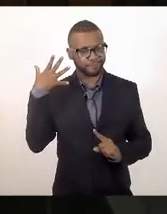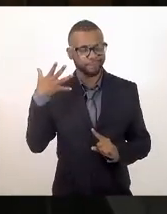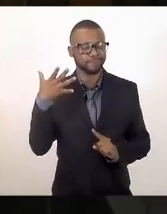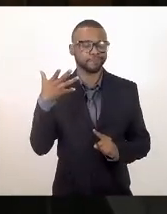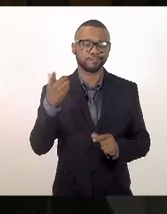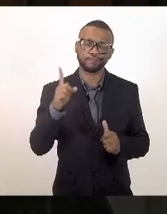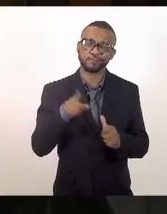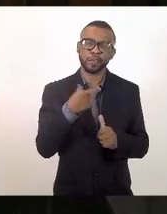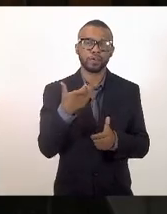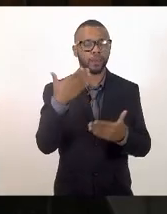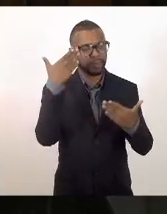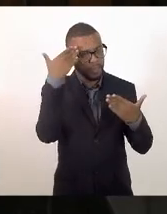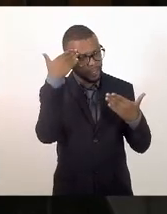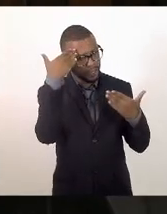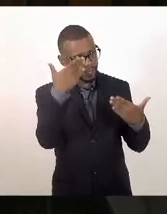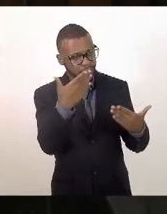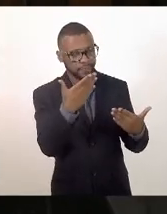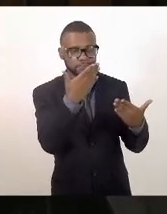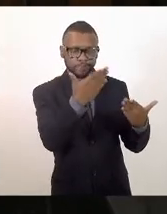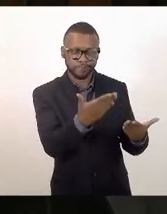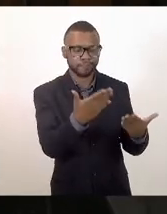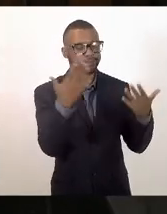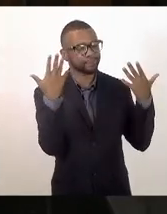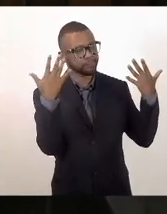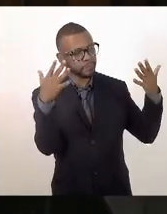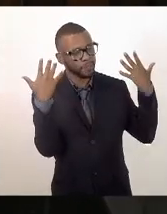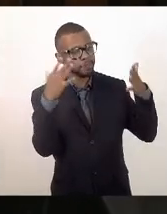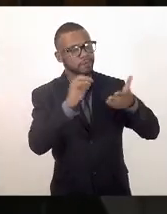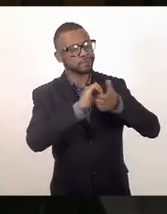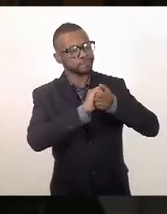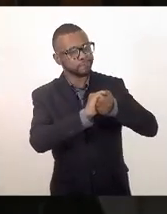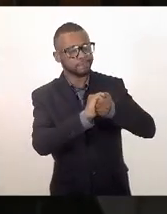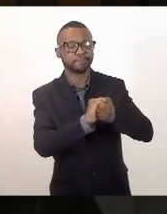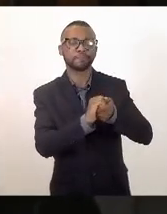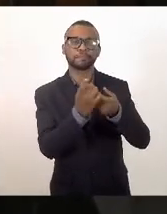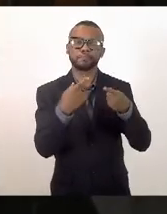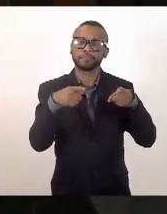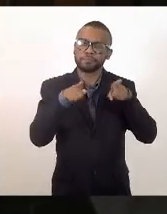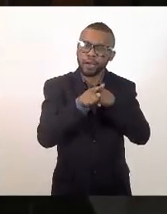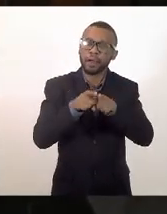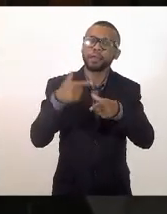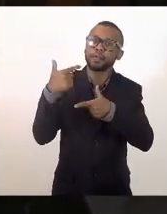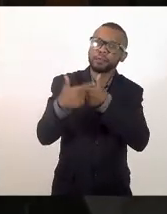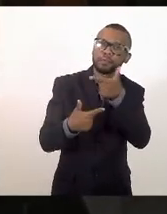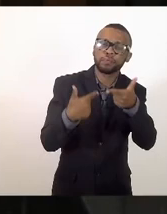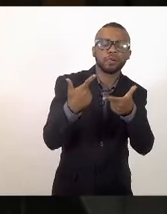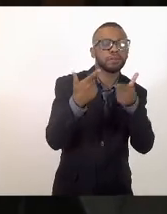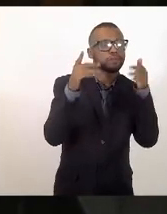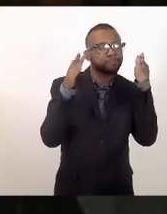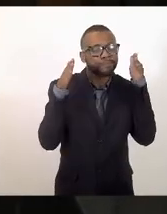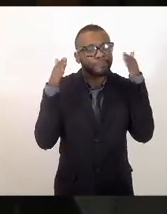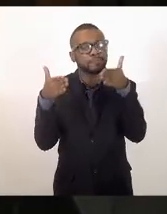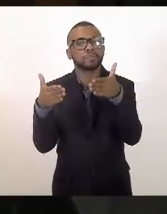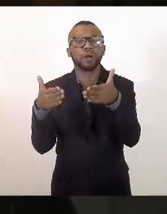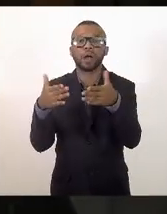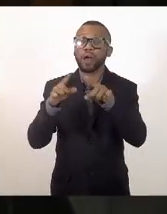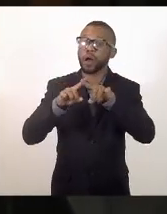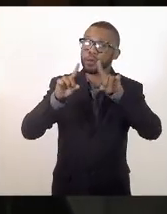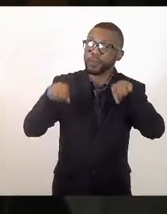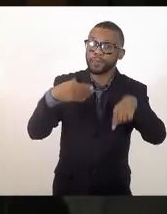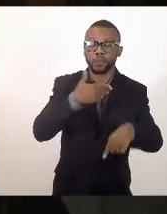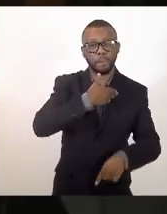e parabenizar a participação mais uma vez. Um trabalho em conjunto nosso no que diz respeito ao servidor público,